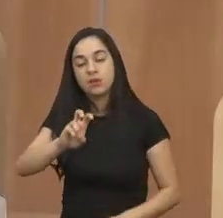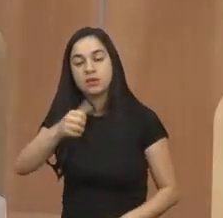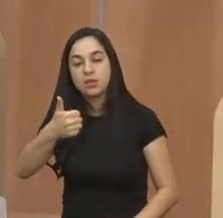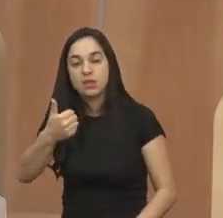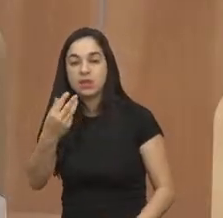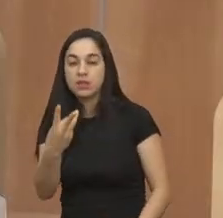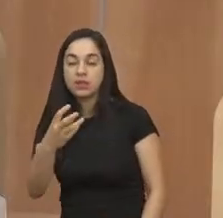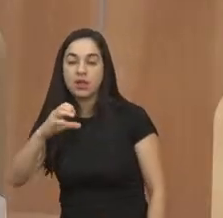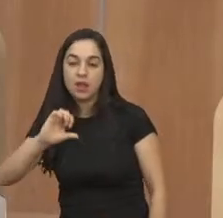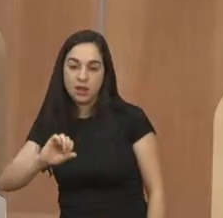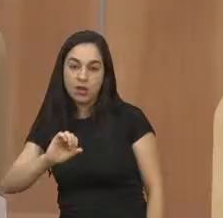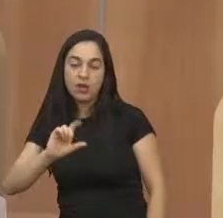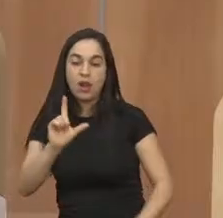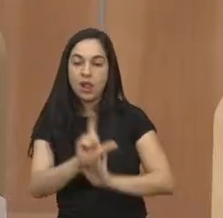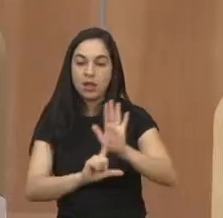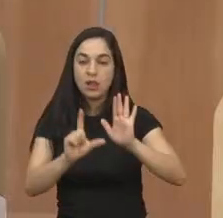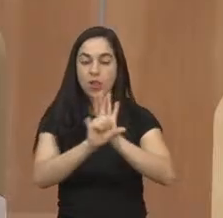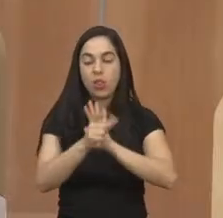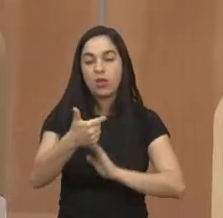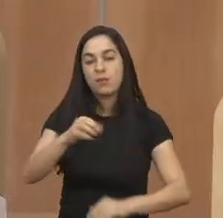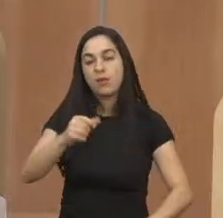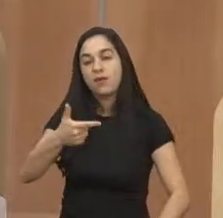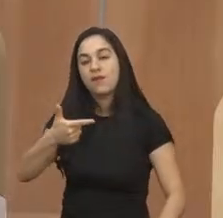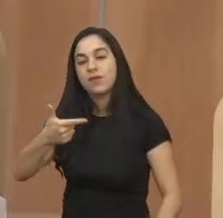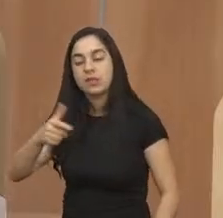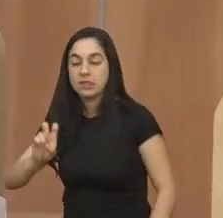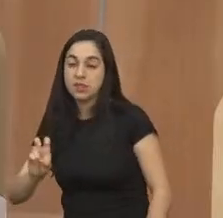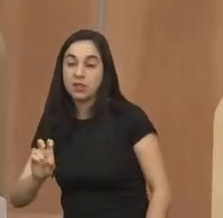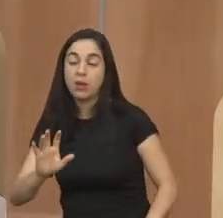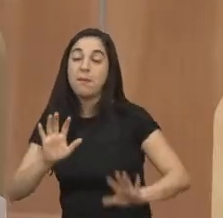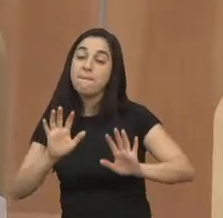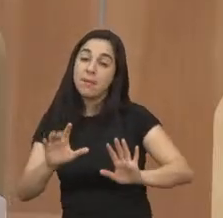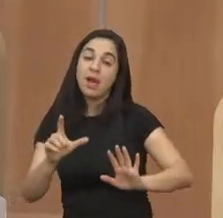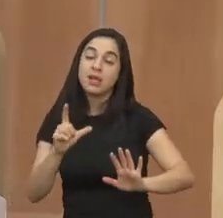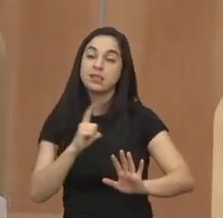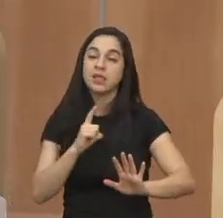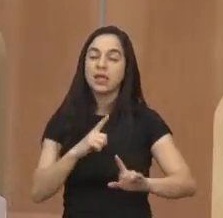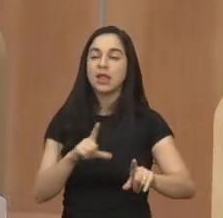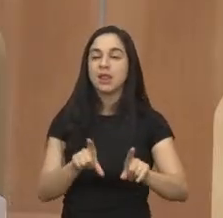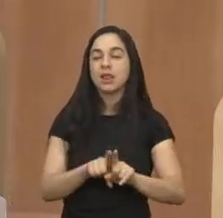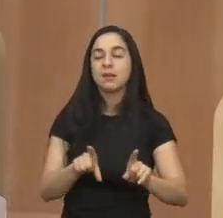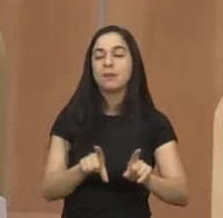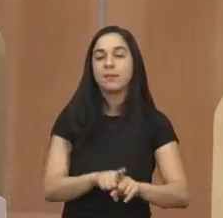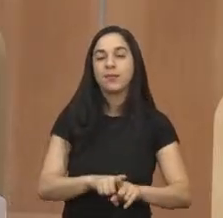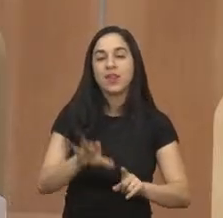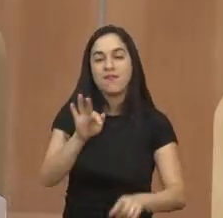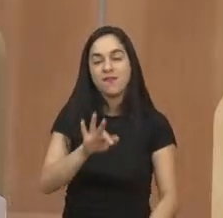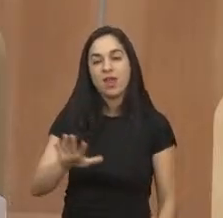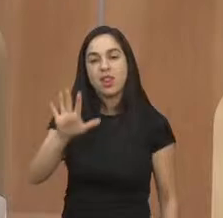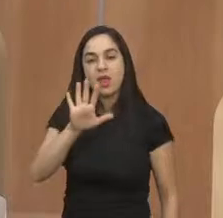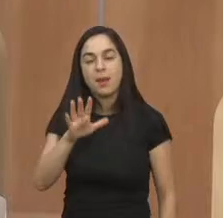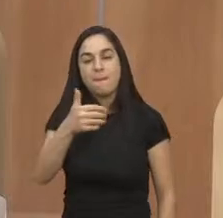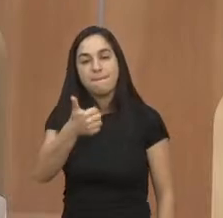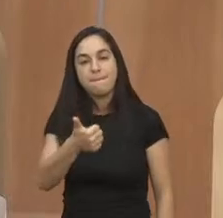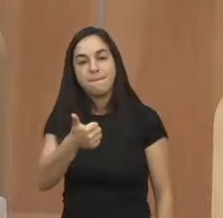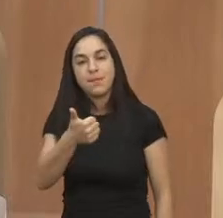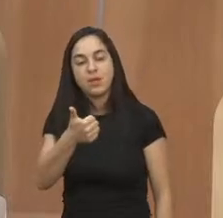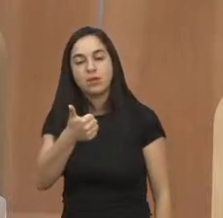a legislação federal de 2025, mas existe uma resolução federal, a